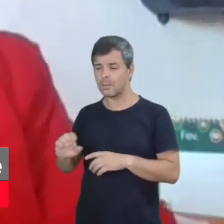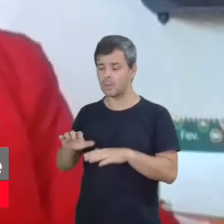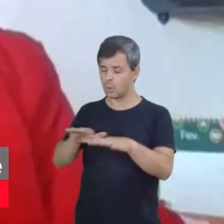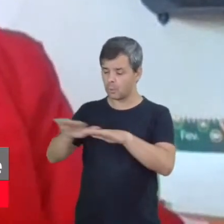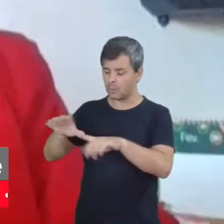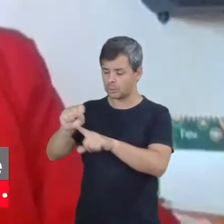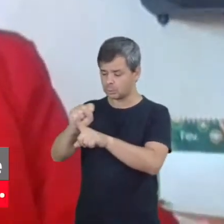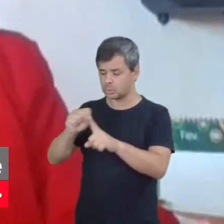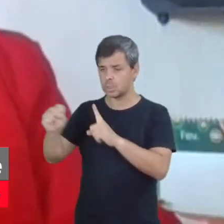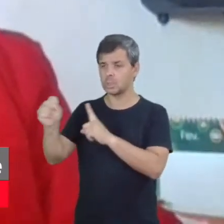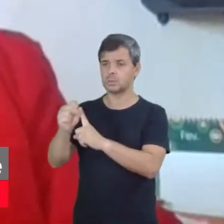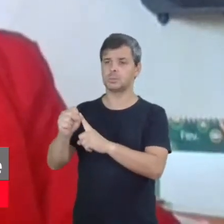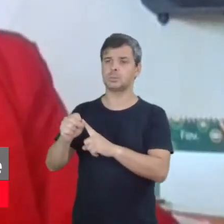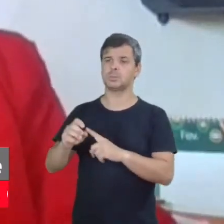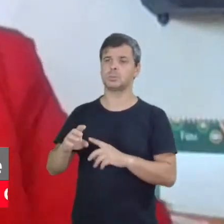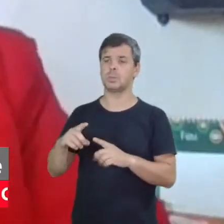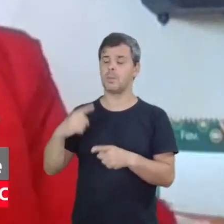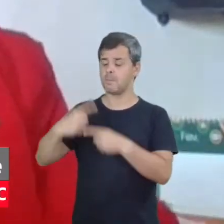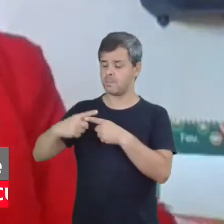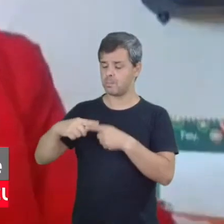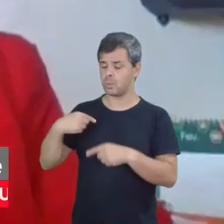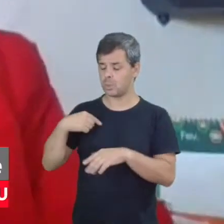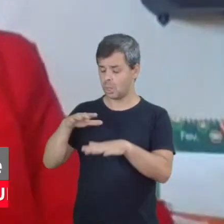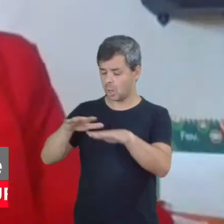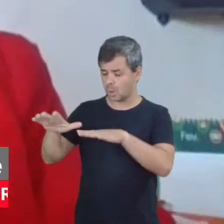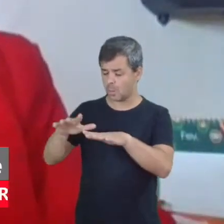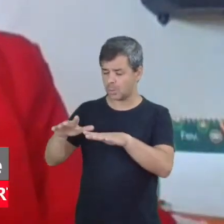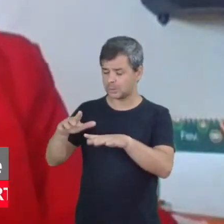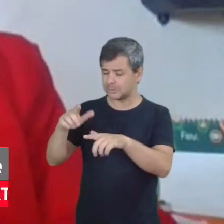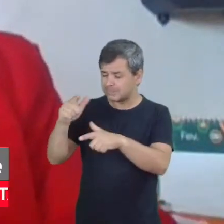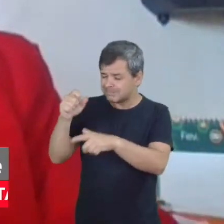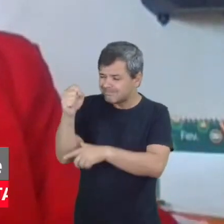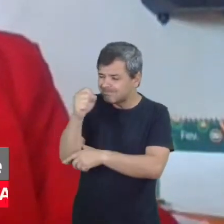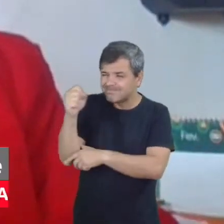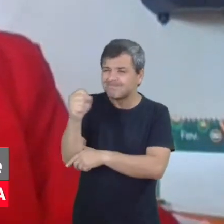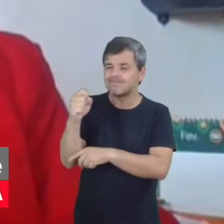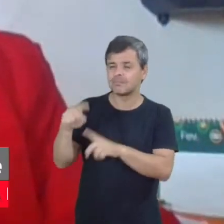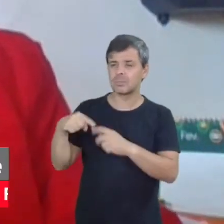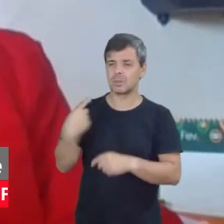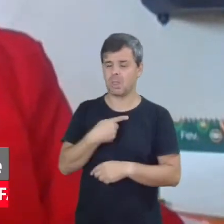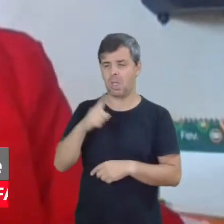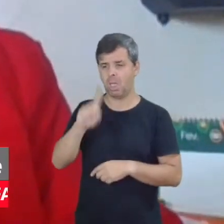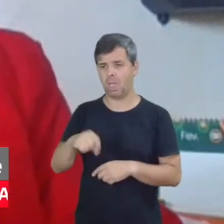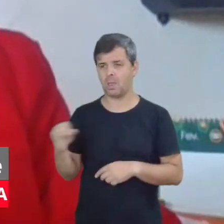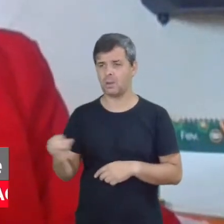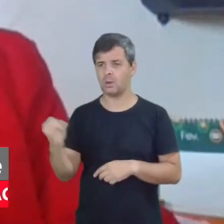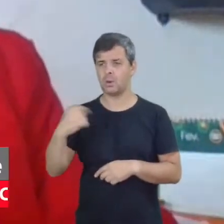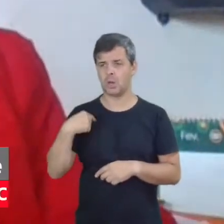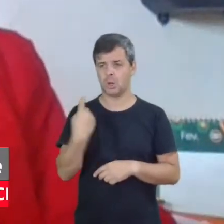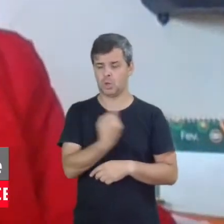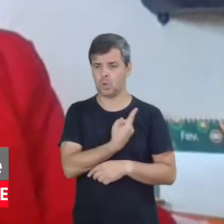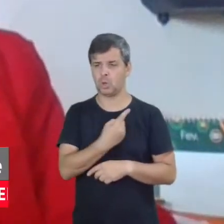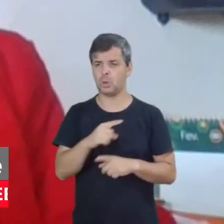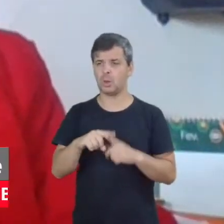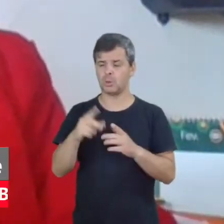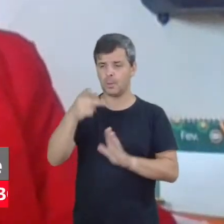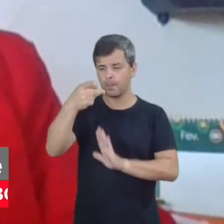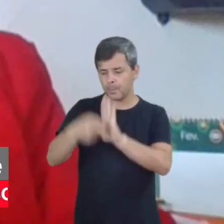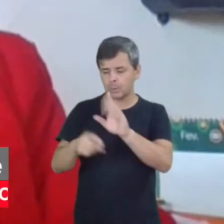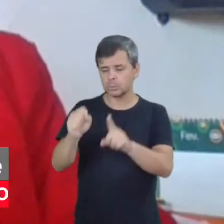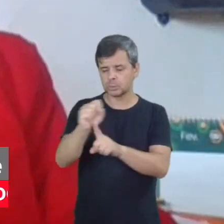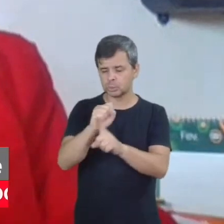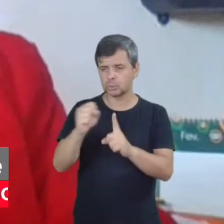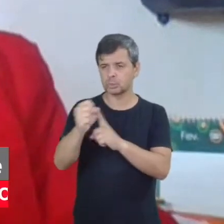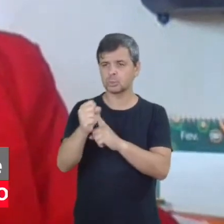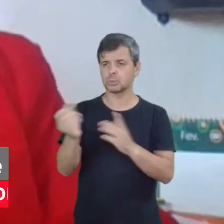movimentos sociais, porque são em momentos de crise como essa que é importante nós colocar o nosso projeto de